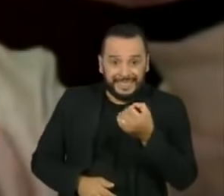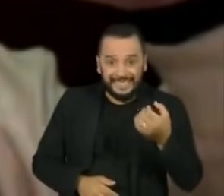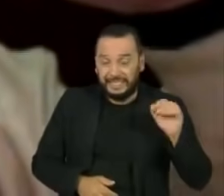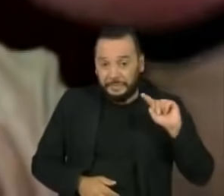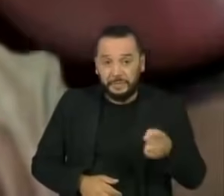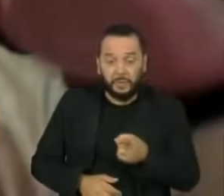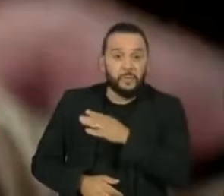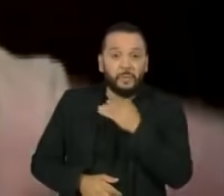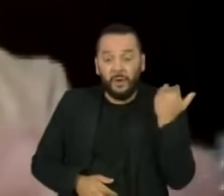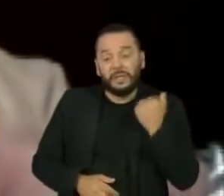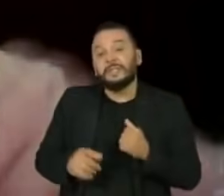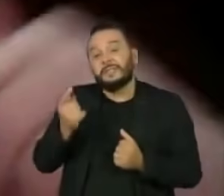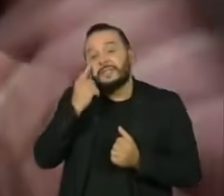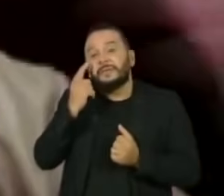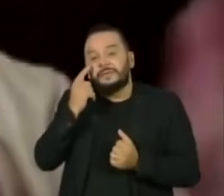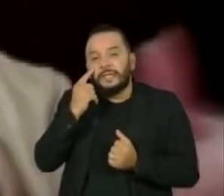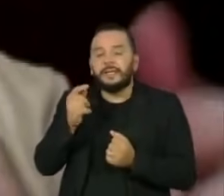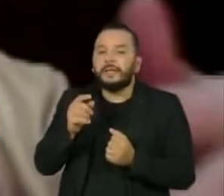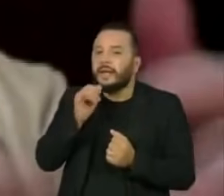renda,